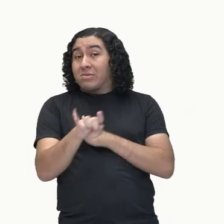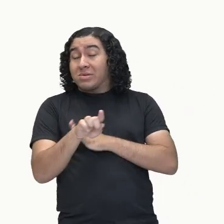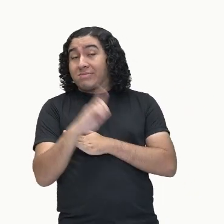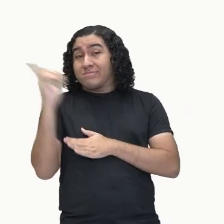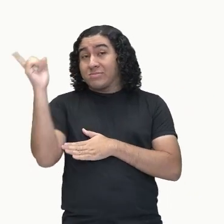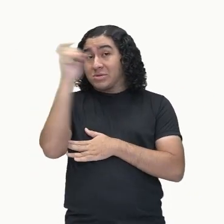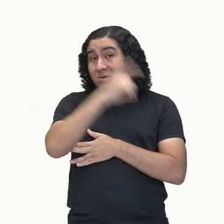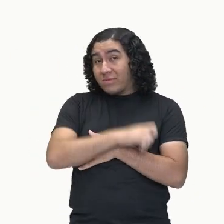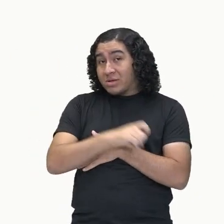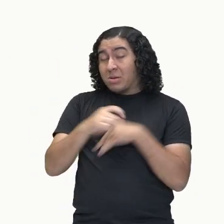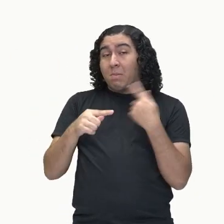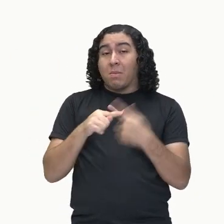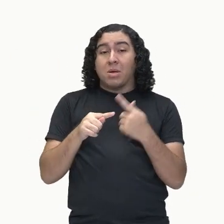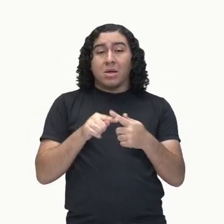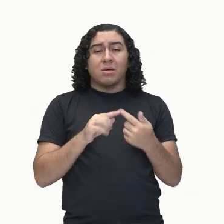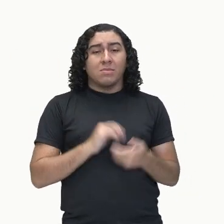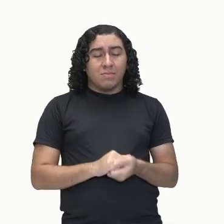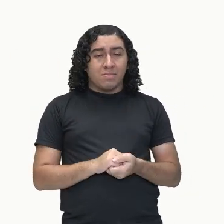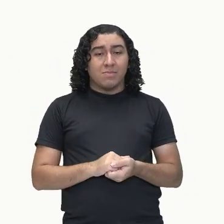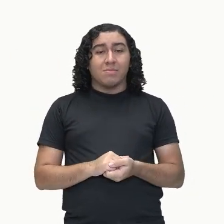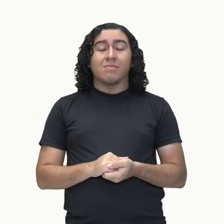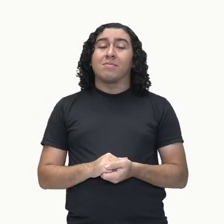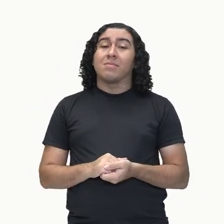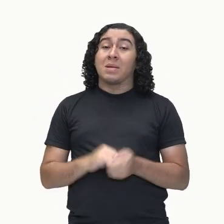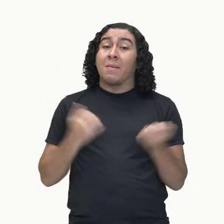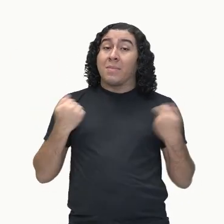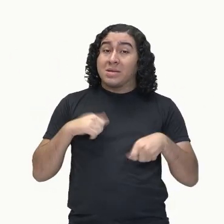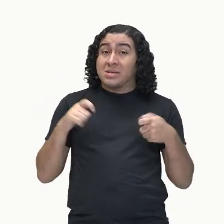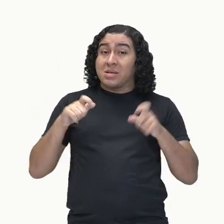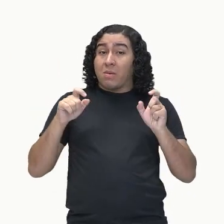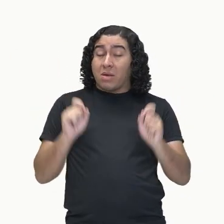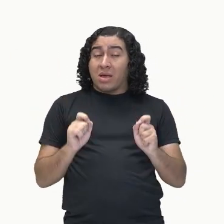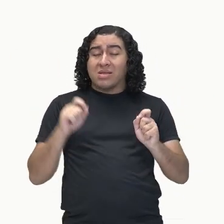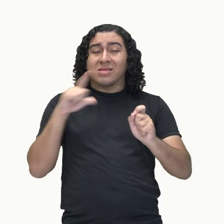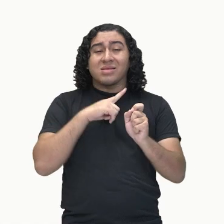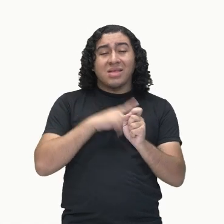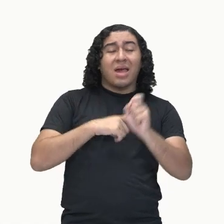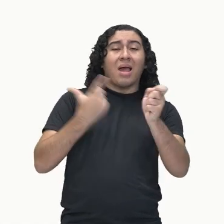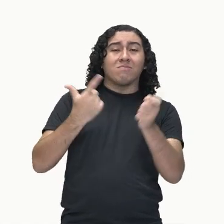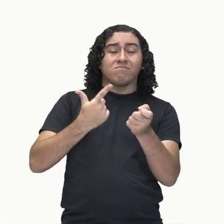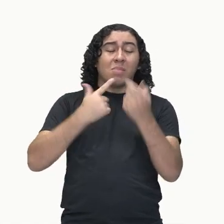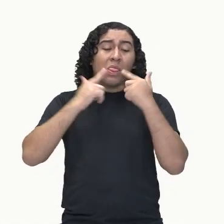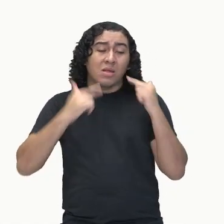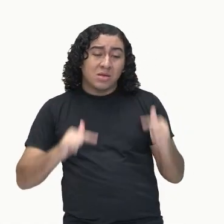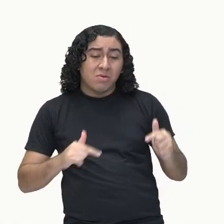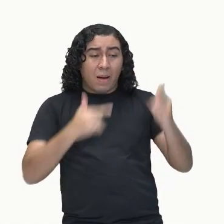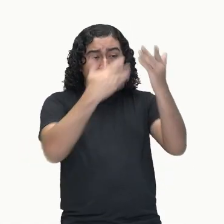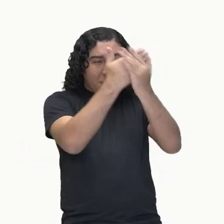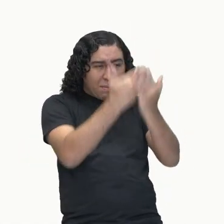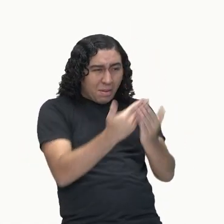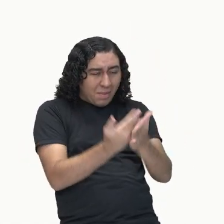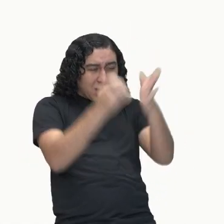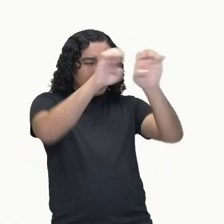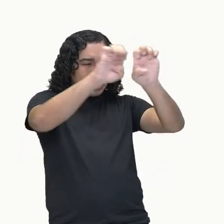aí teríamos teríamos que adentrar a língua para descobrir toda questão etimológica da palavra do